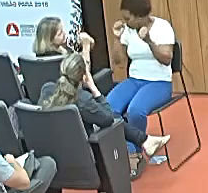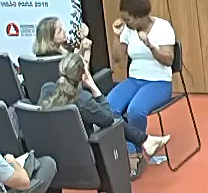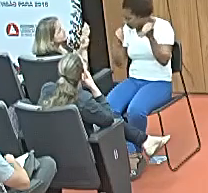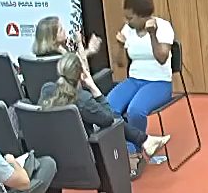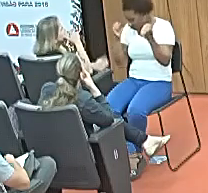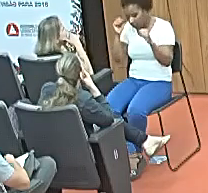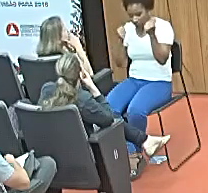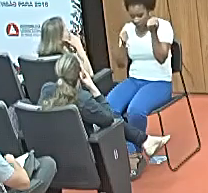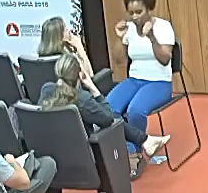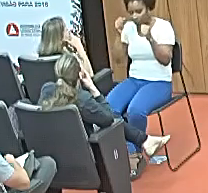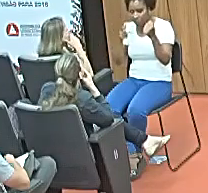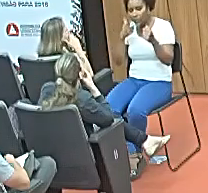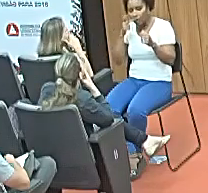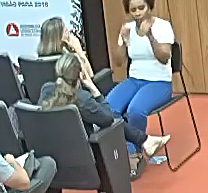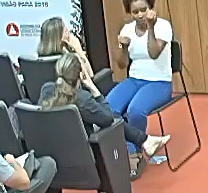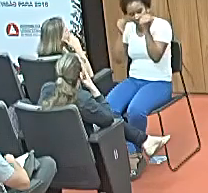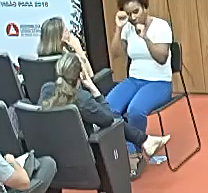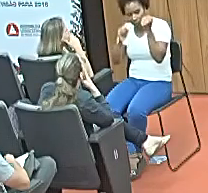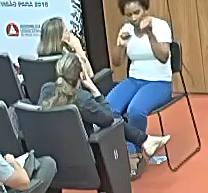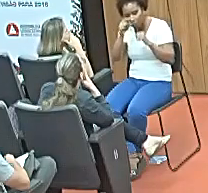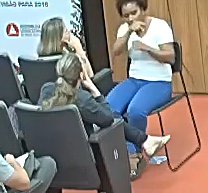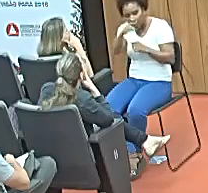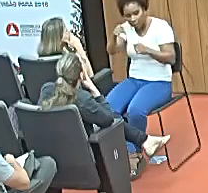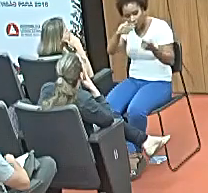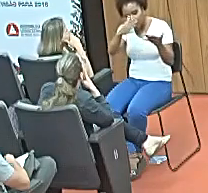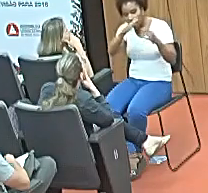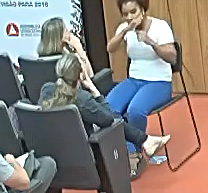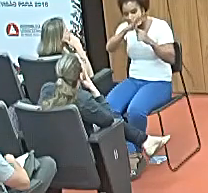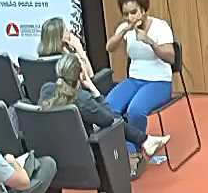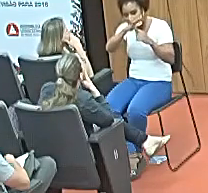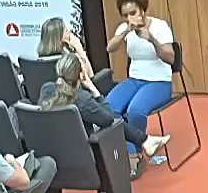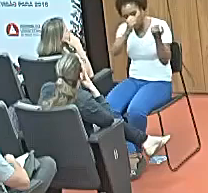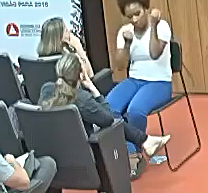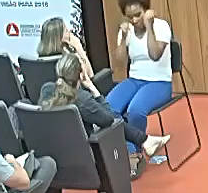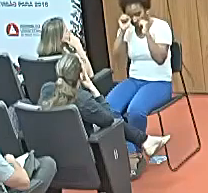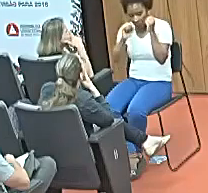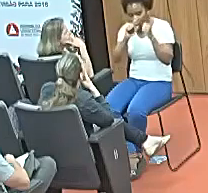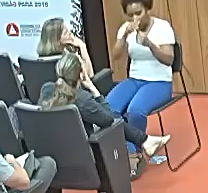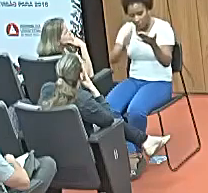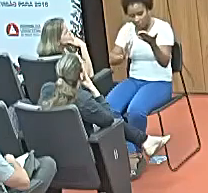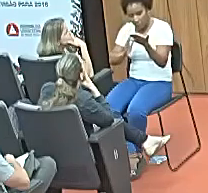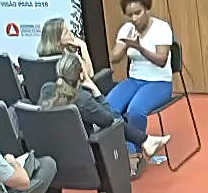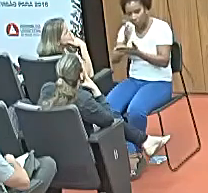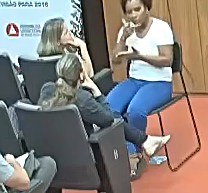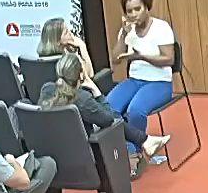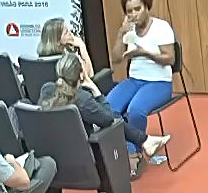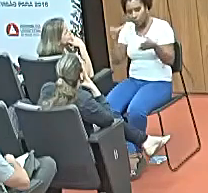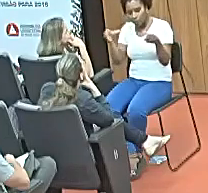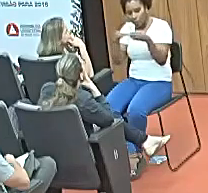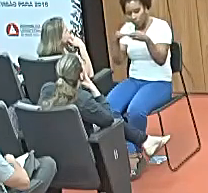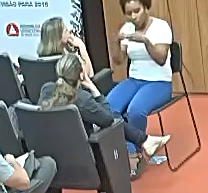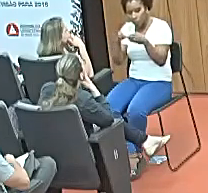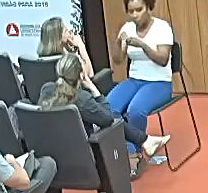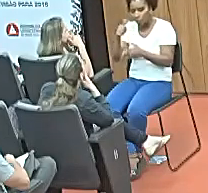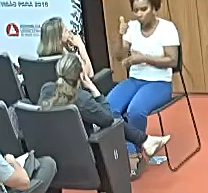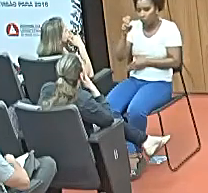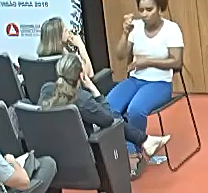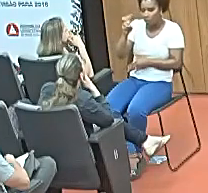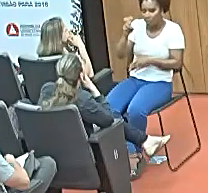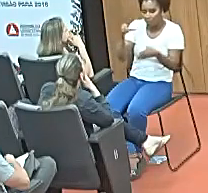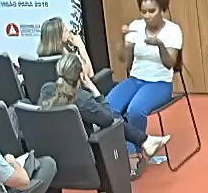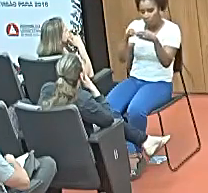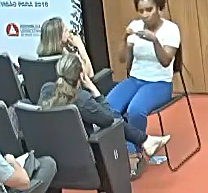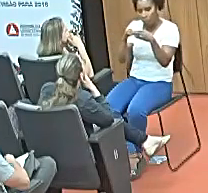empreendimentos vinculados aos 15 fóruns regionais de economia popular solidária no estado